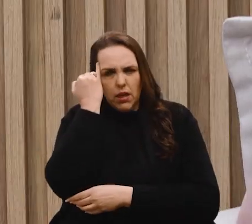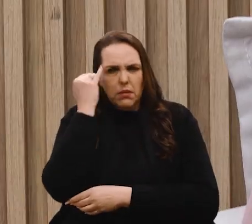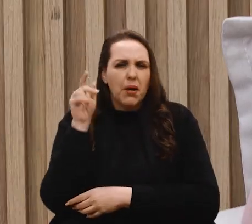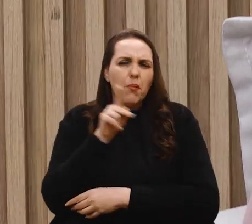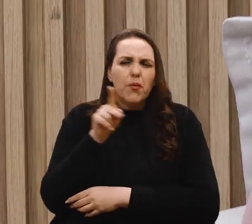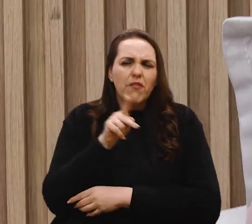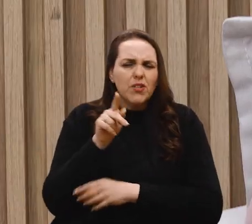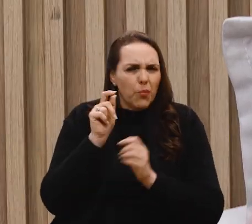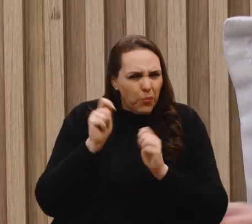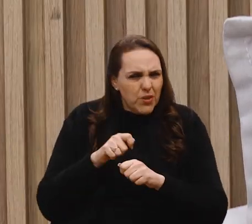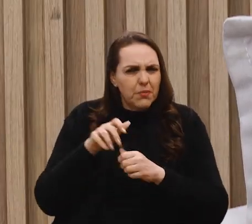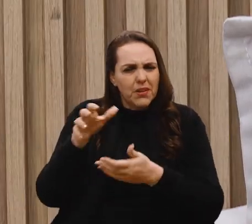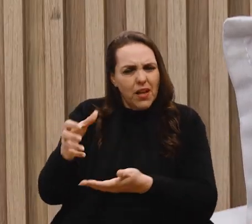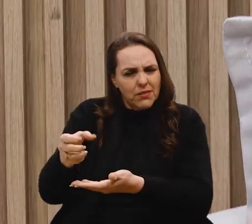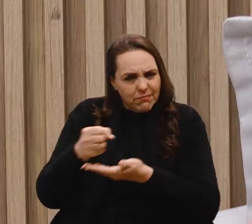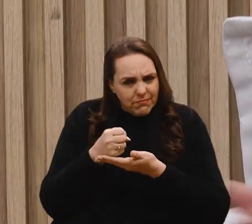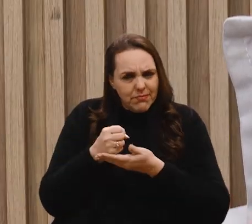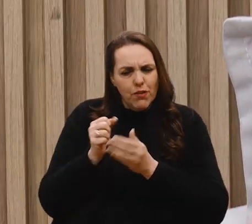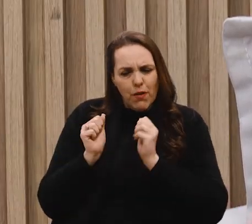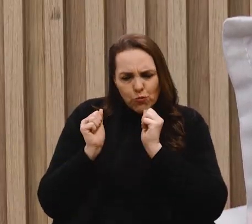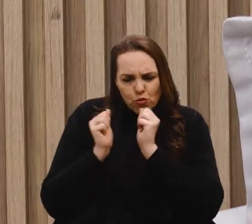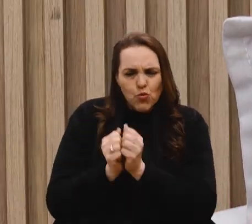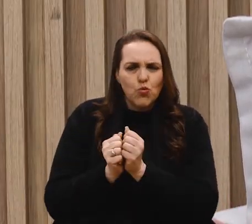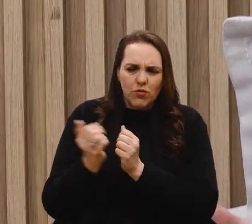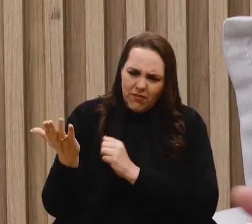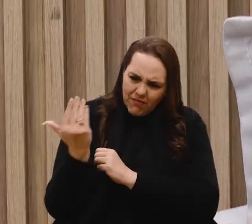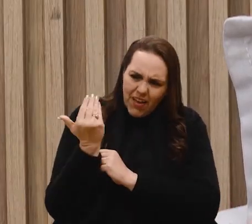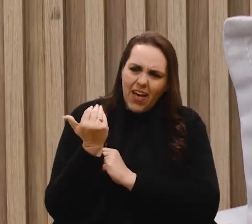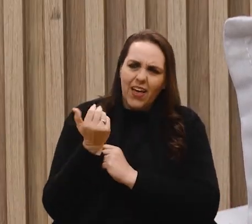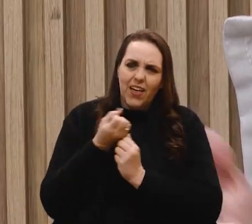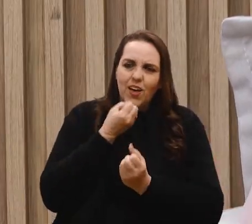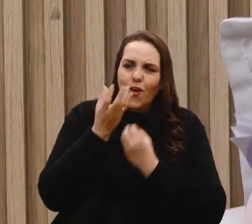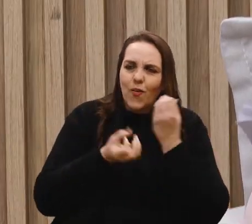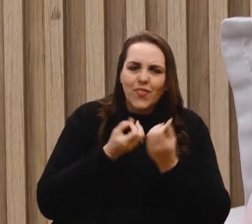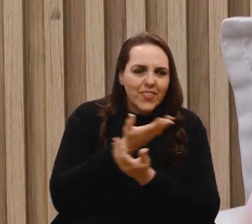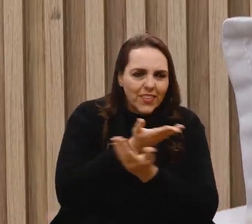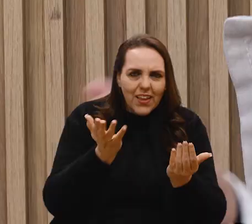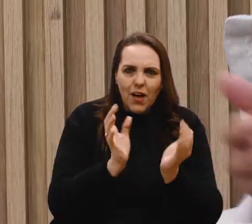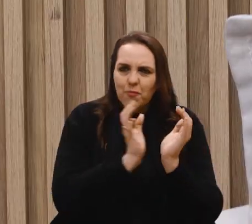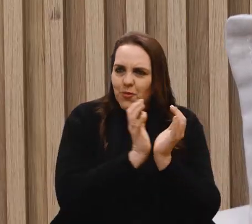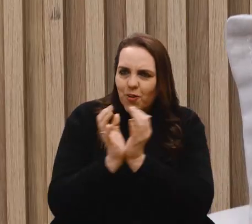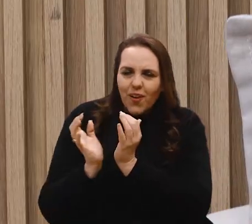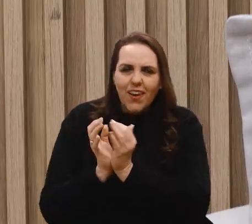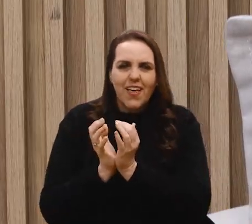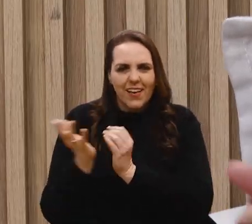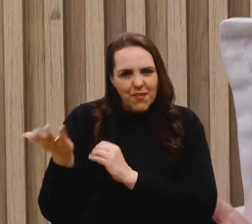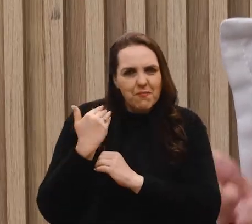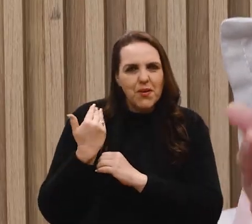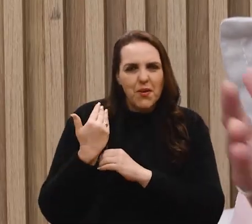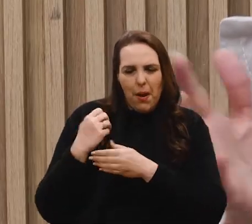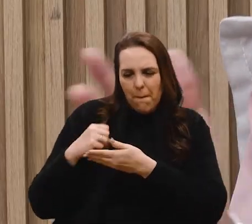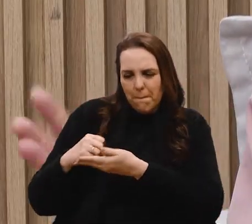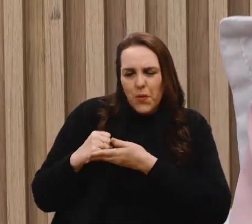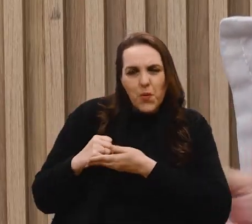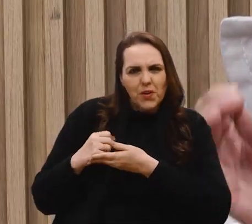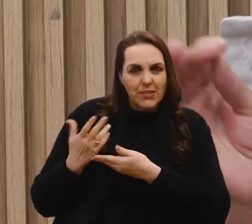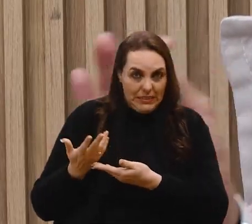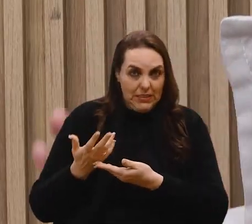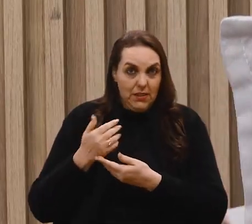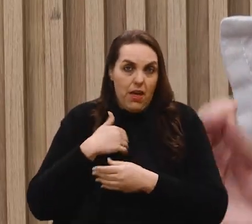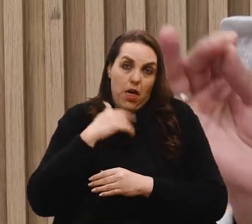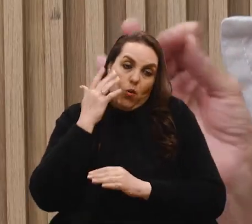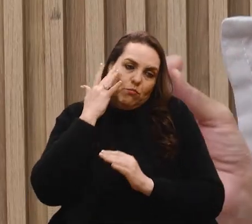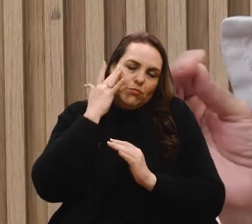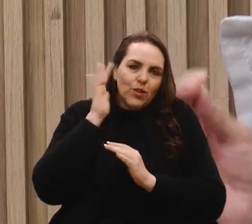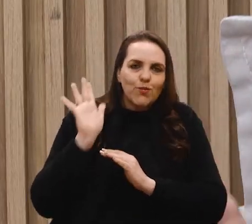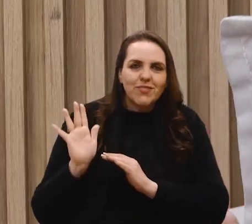poderia chamar esse aluno para estar junto? Vem, vamos compartilhar o teu conhecimento com o coleguinha, vem ser meu agente, vem... Não sei, eu estou